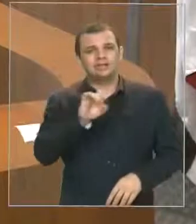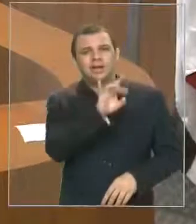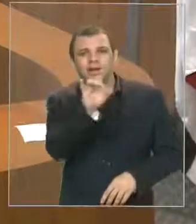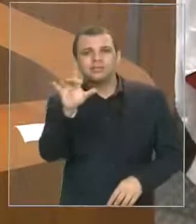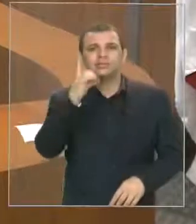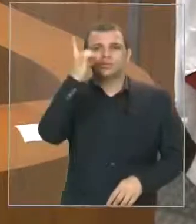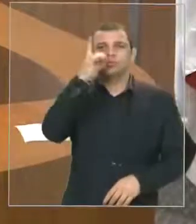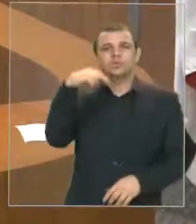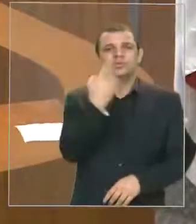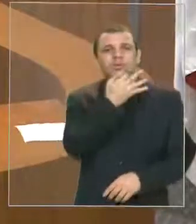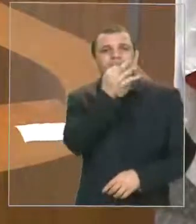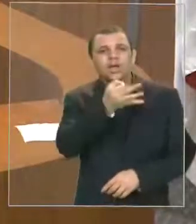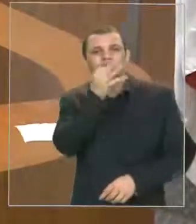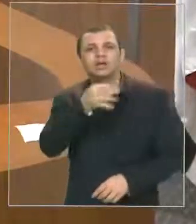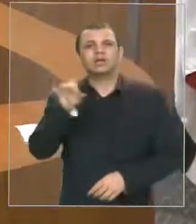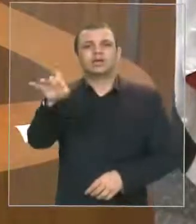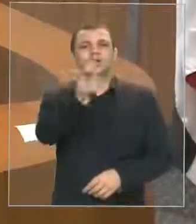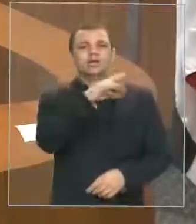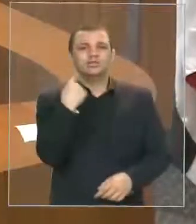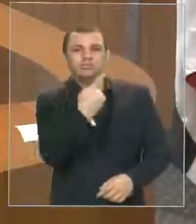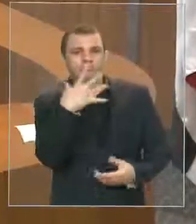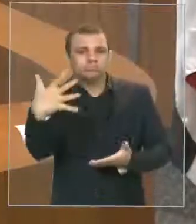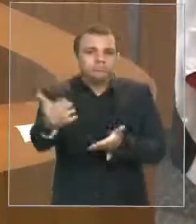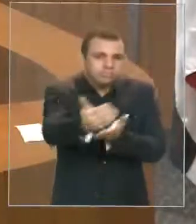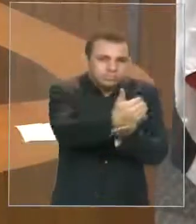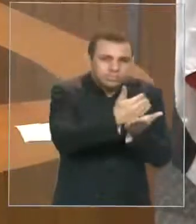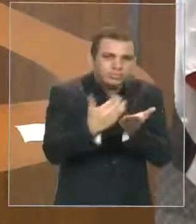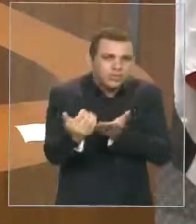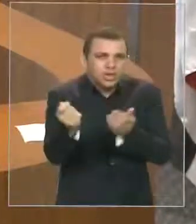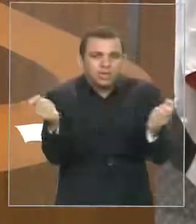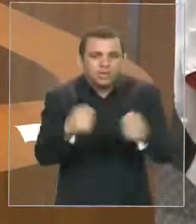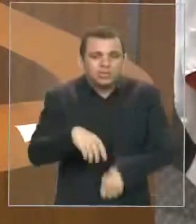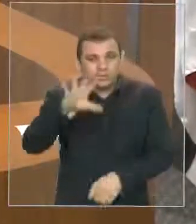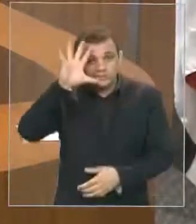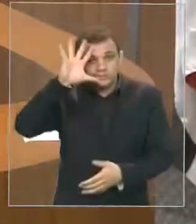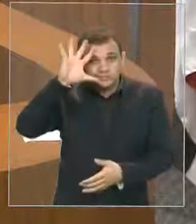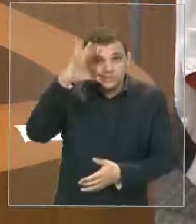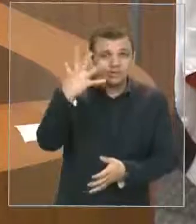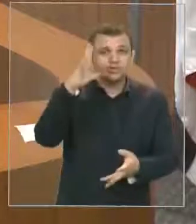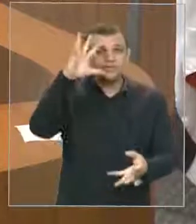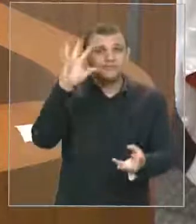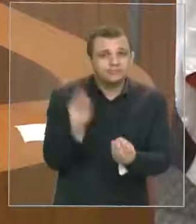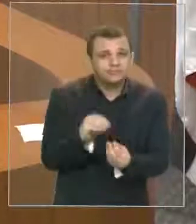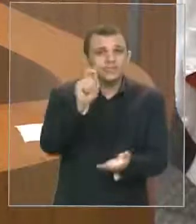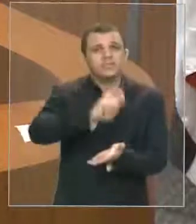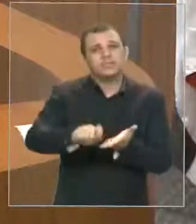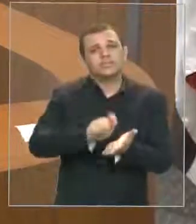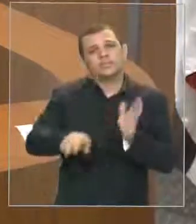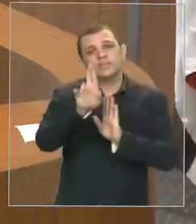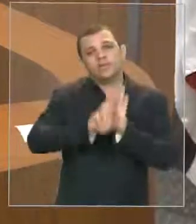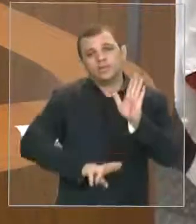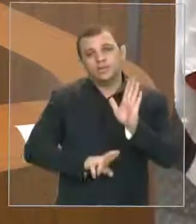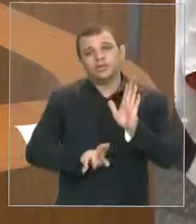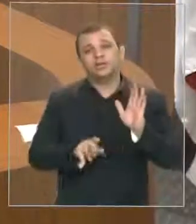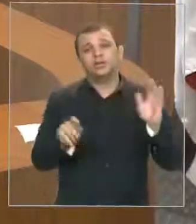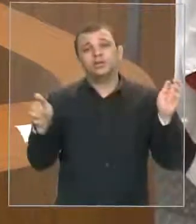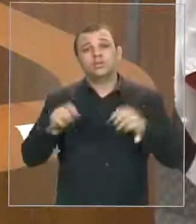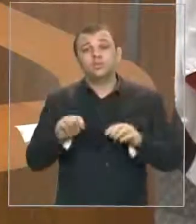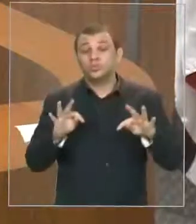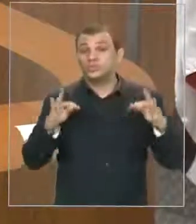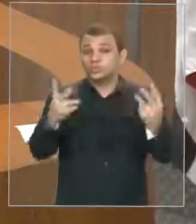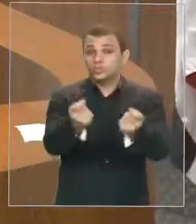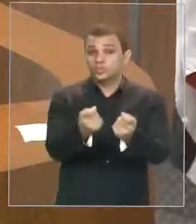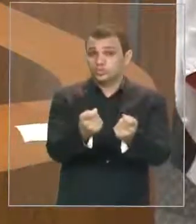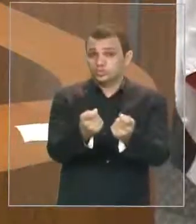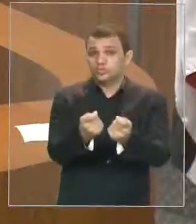deputados, e eu acho que aí sim a gente poderia ter, de forma, em sua grande totalidade, se não